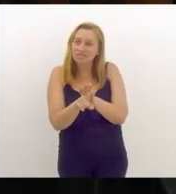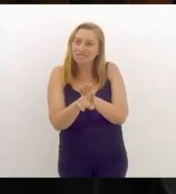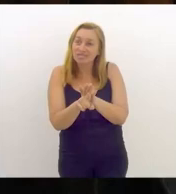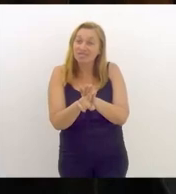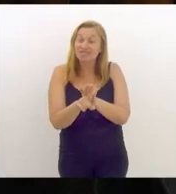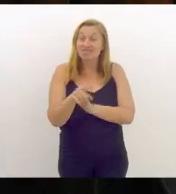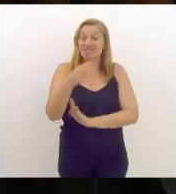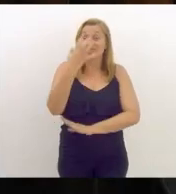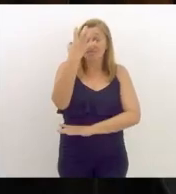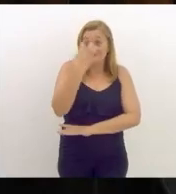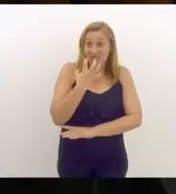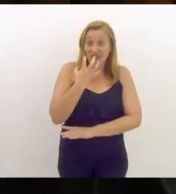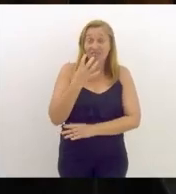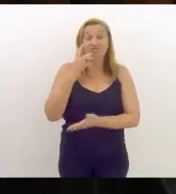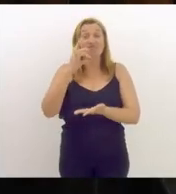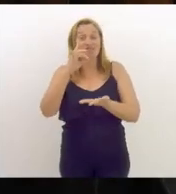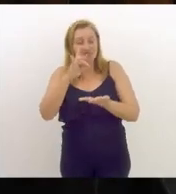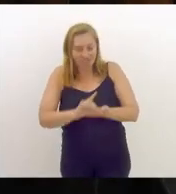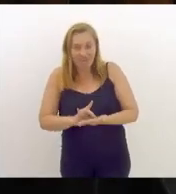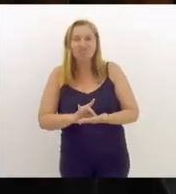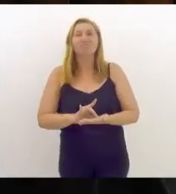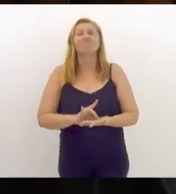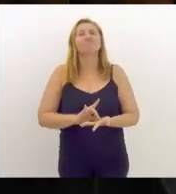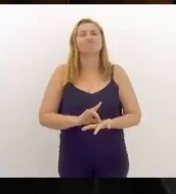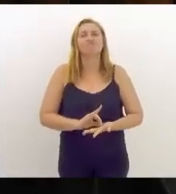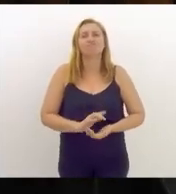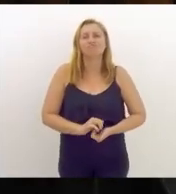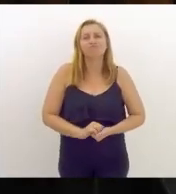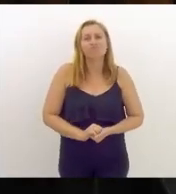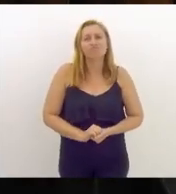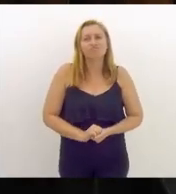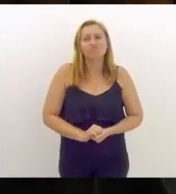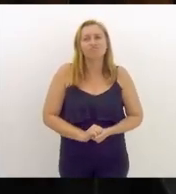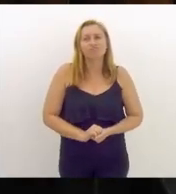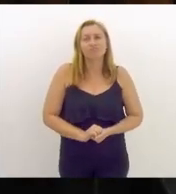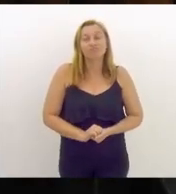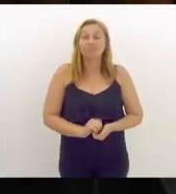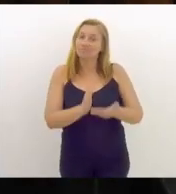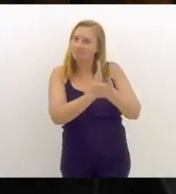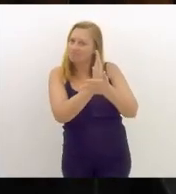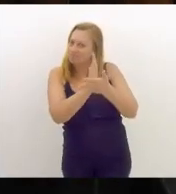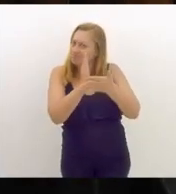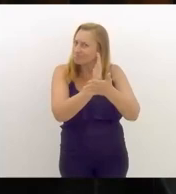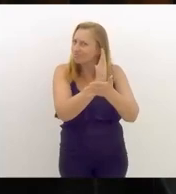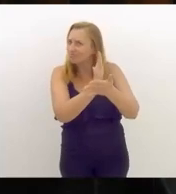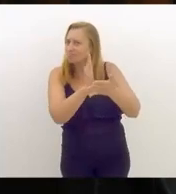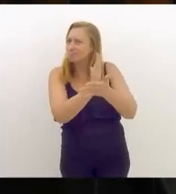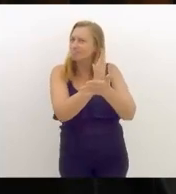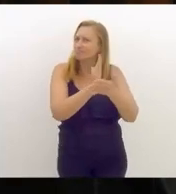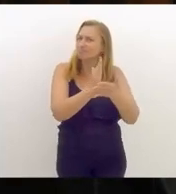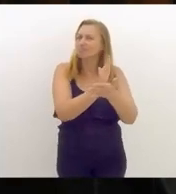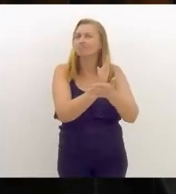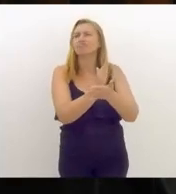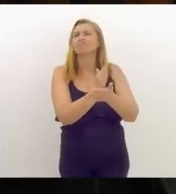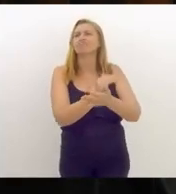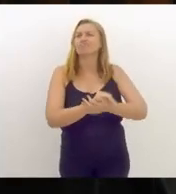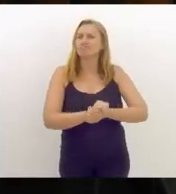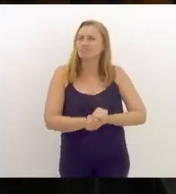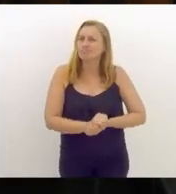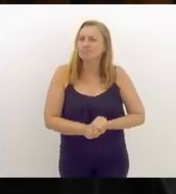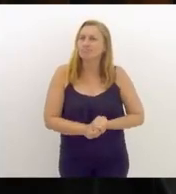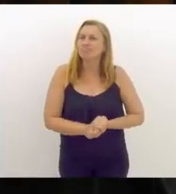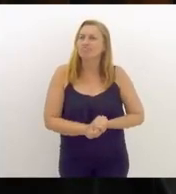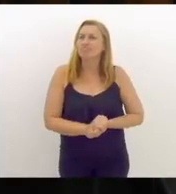sinceros verdadeiros e às vezes até mesmo